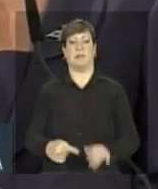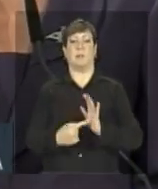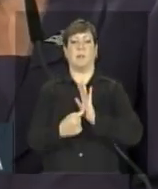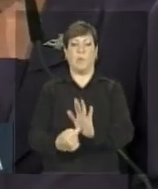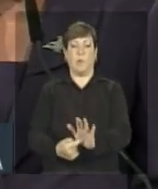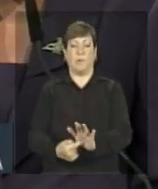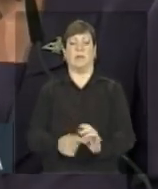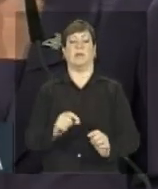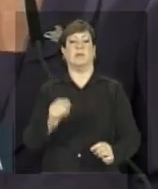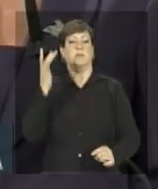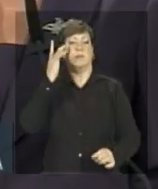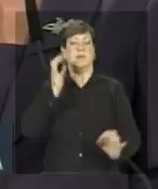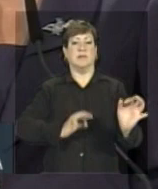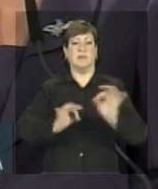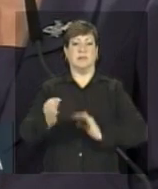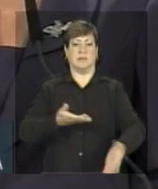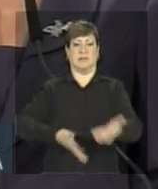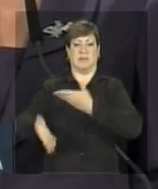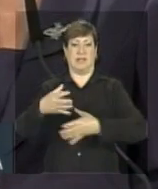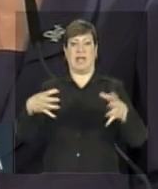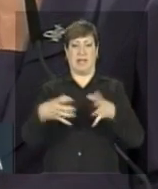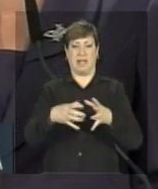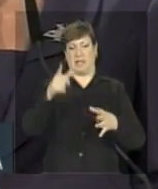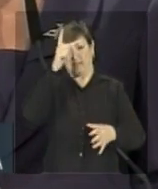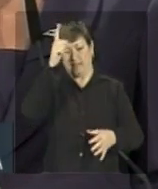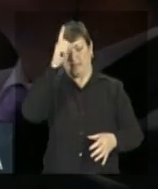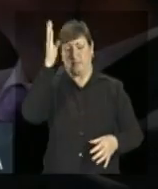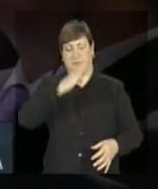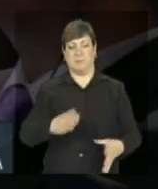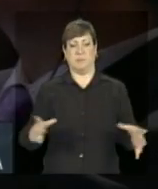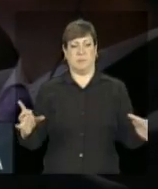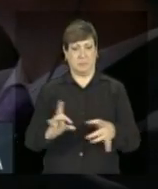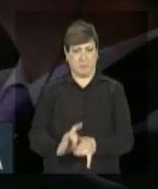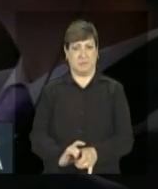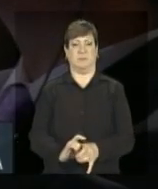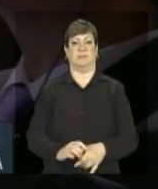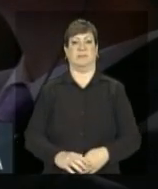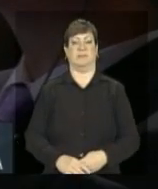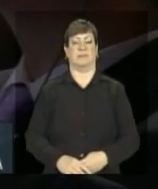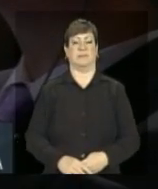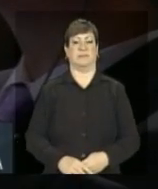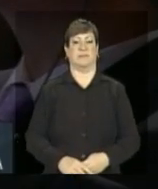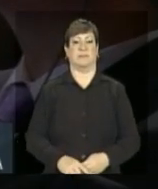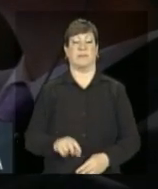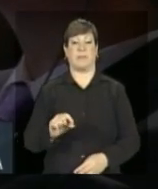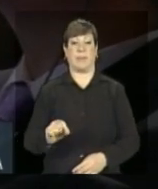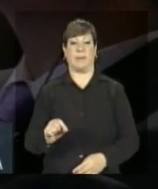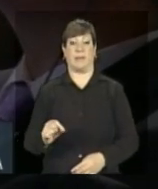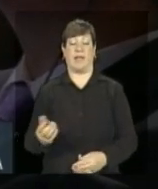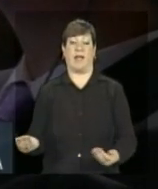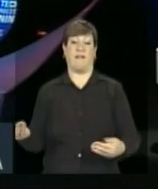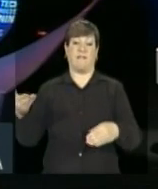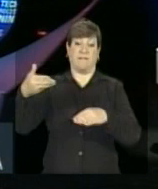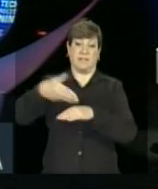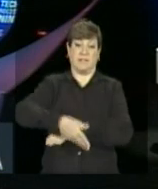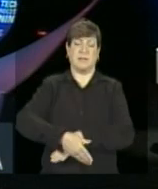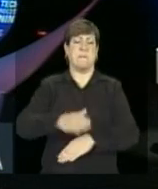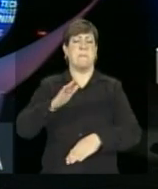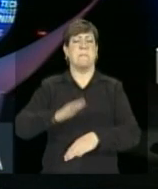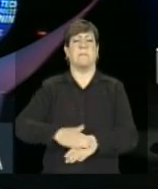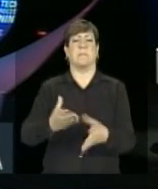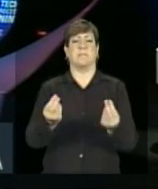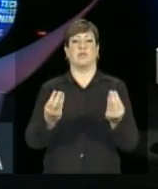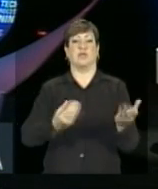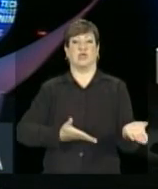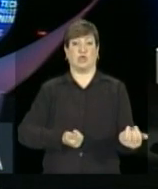das relações entre a Alemanha e o Brasil. A vinda de milhares de jovens